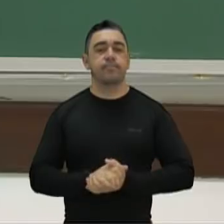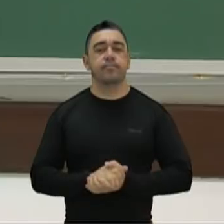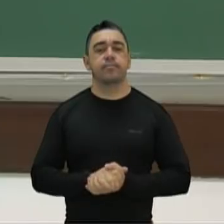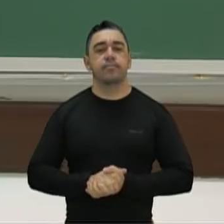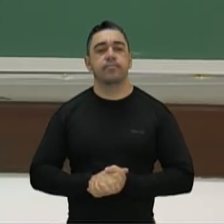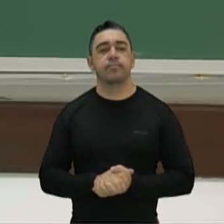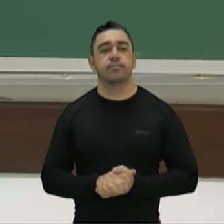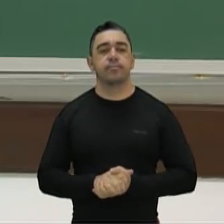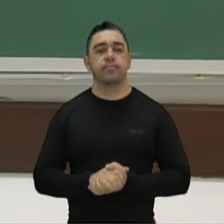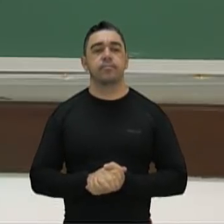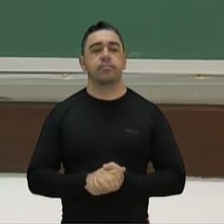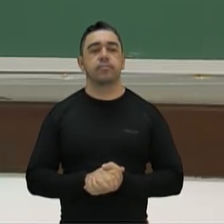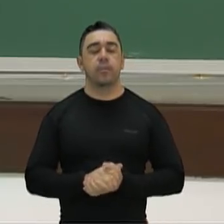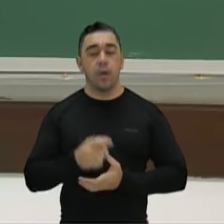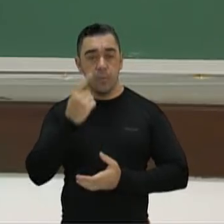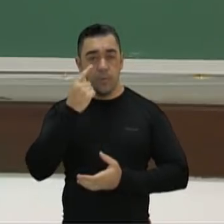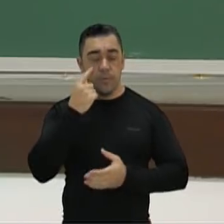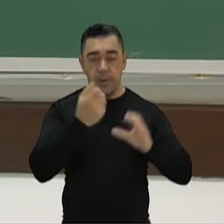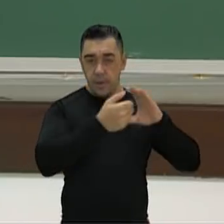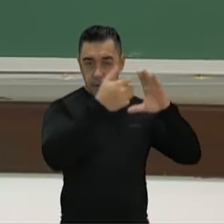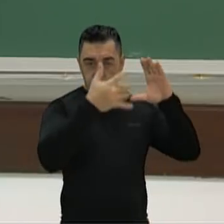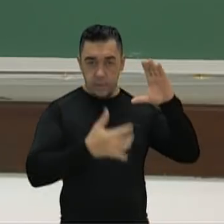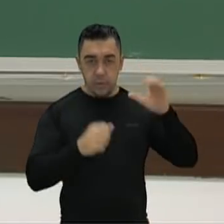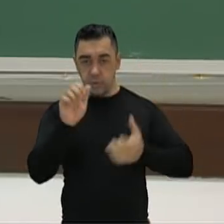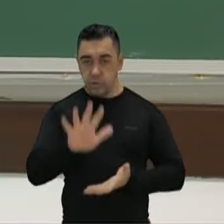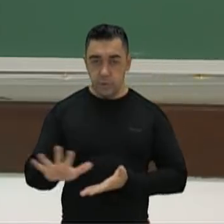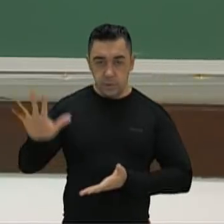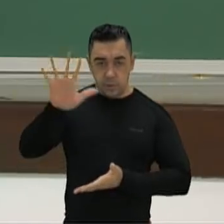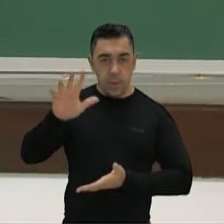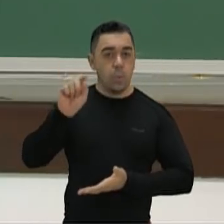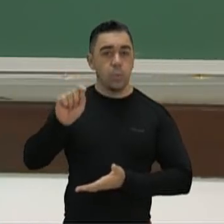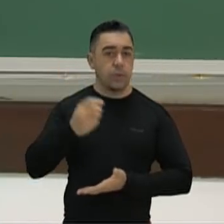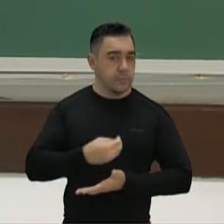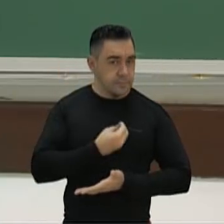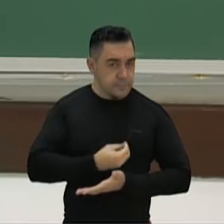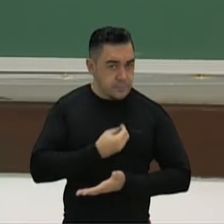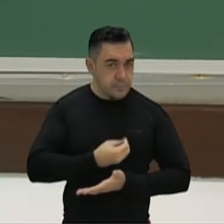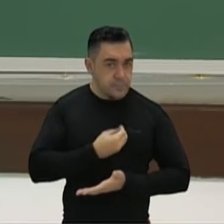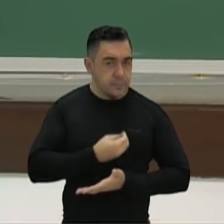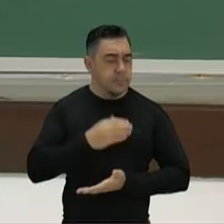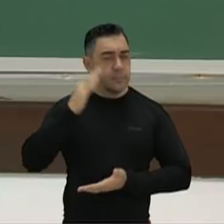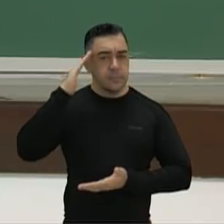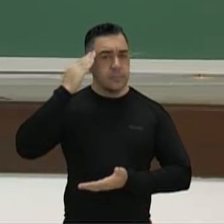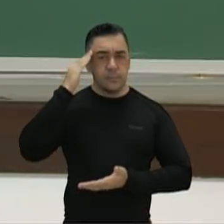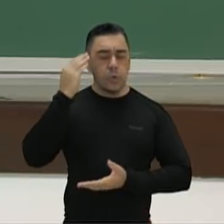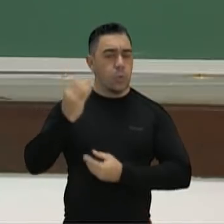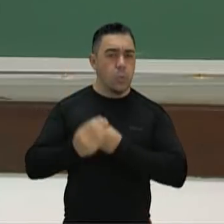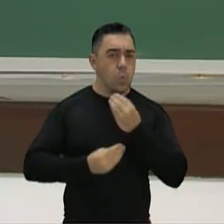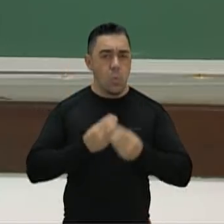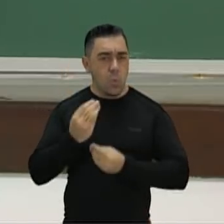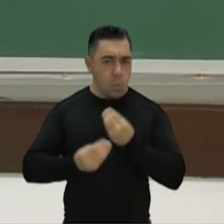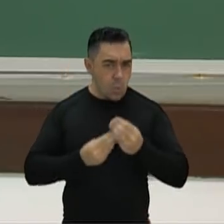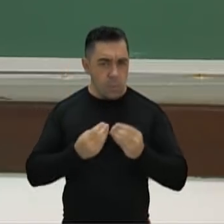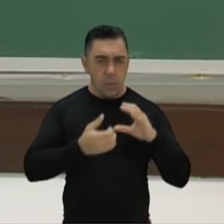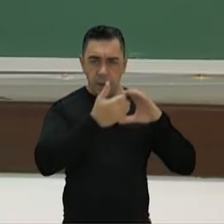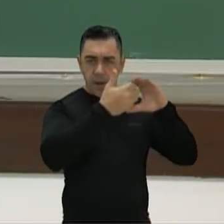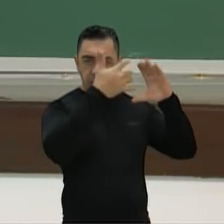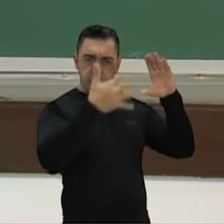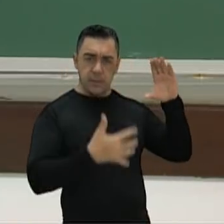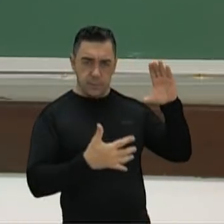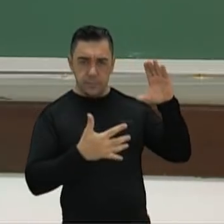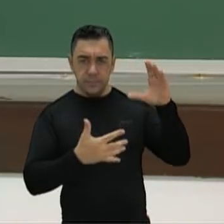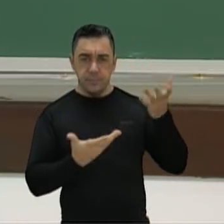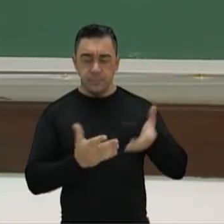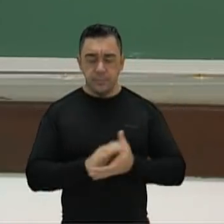rever as características gerais dos seres vivos para entender como que eles são caracterizados.